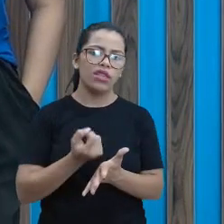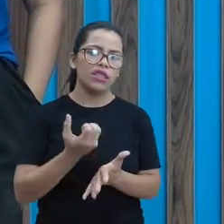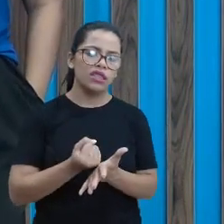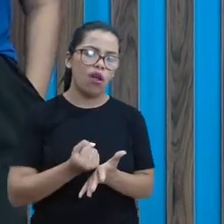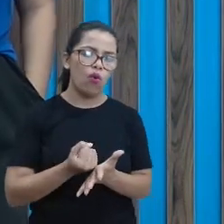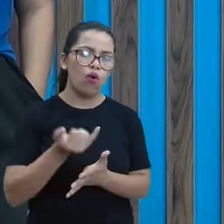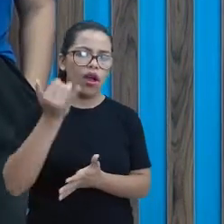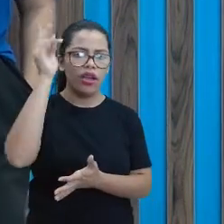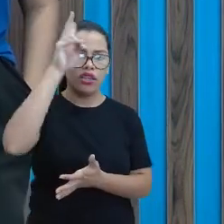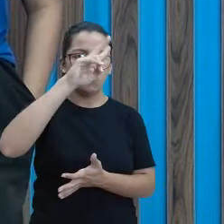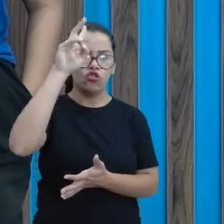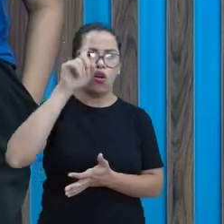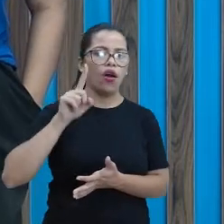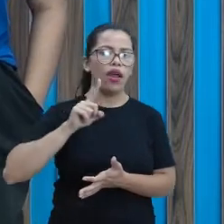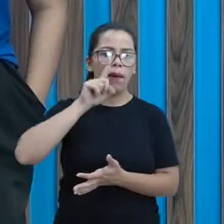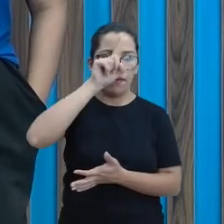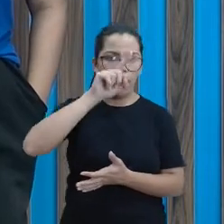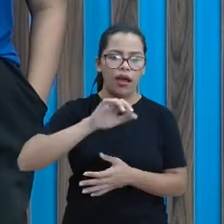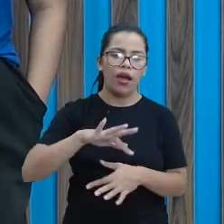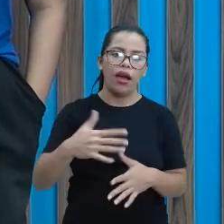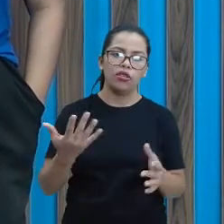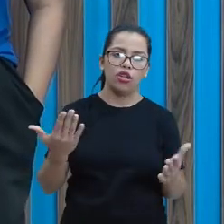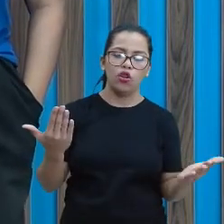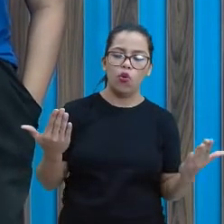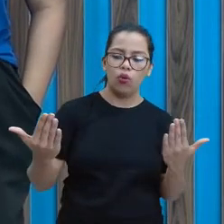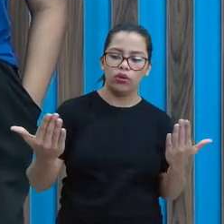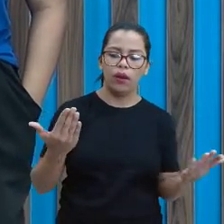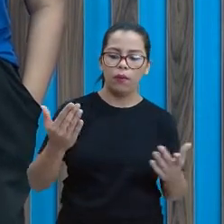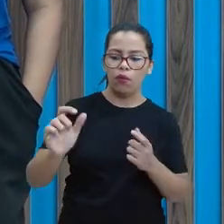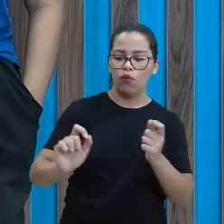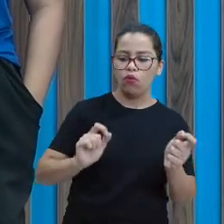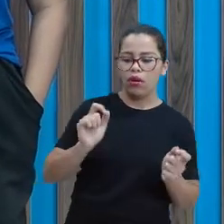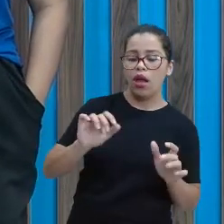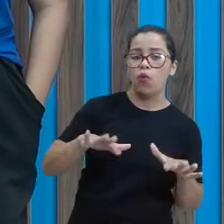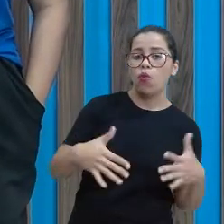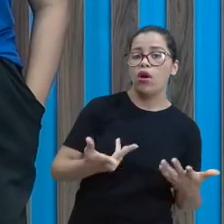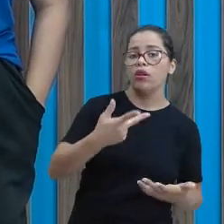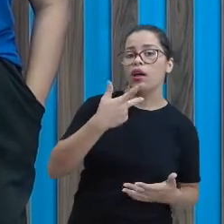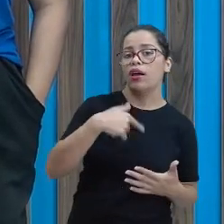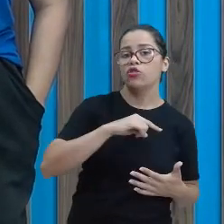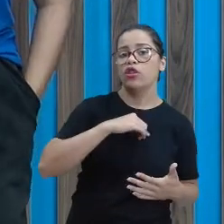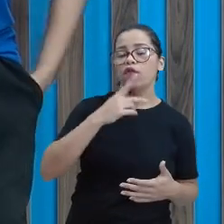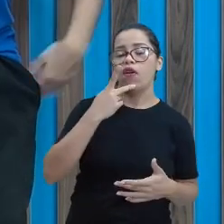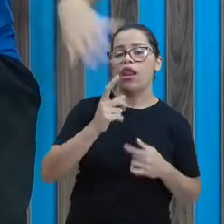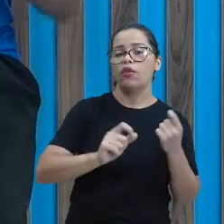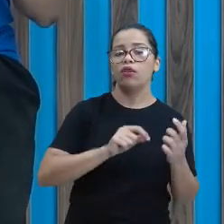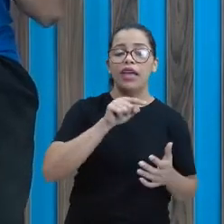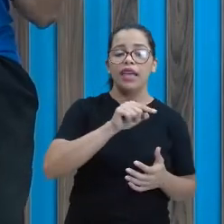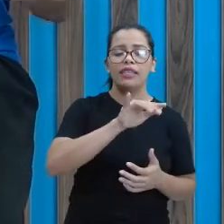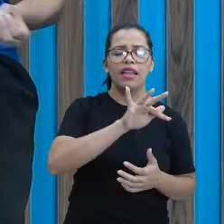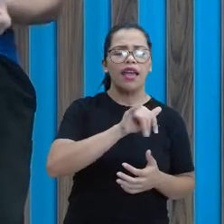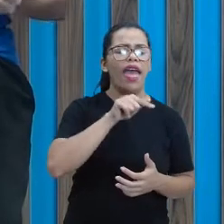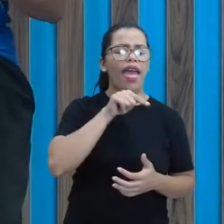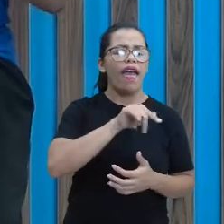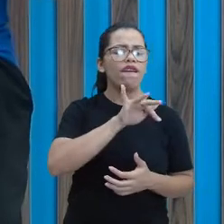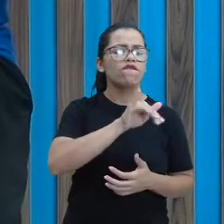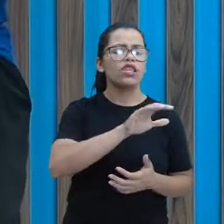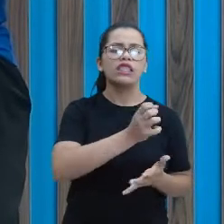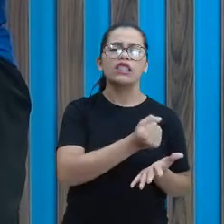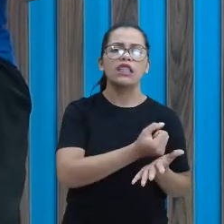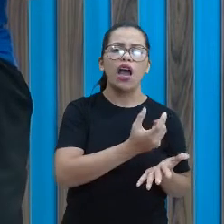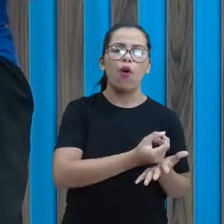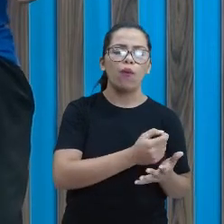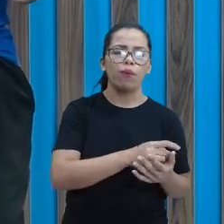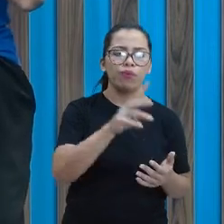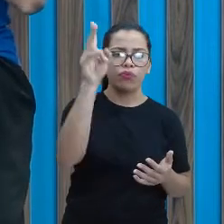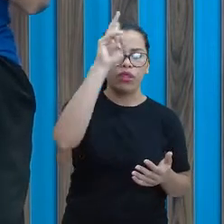Ficção a gente geralmente contrapõe o quê? Com a verdade, né? Quando a gente diz que algo é fictício, algo é ficção, quer dizer que é algo que não tem uma verdade. E aí